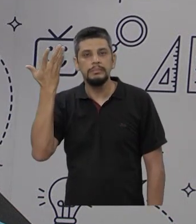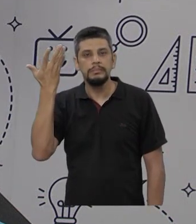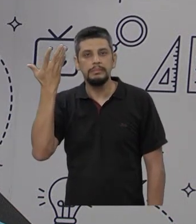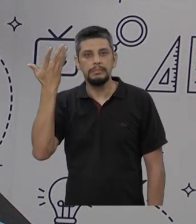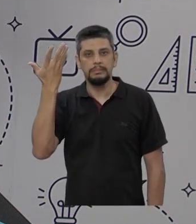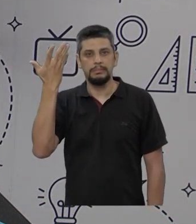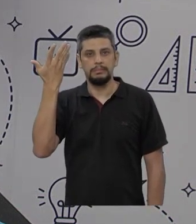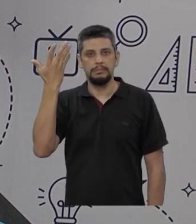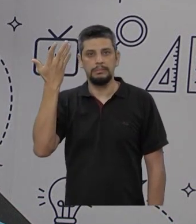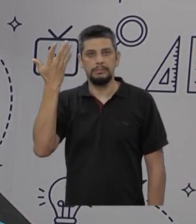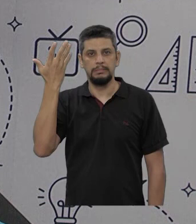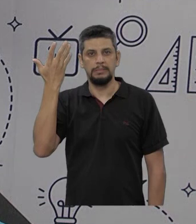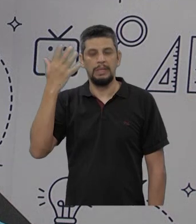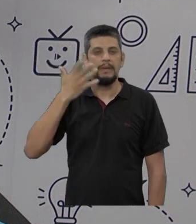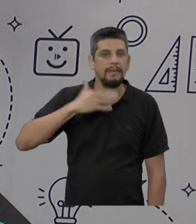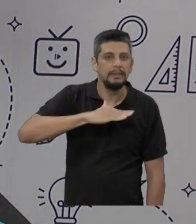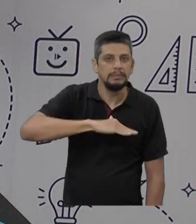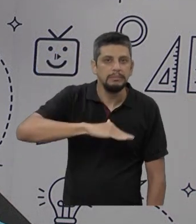Acontecimento,